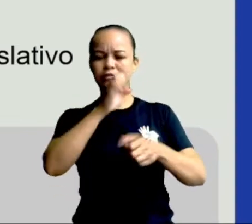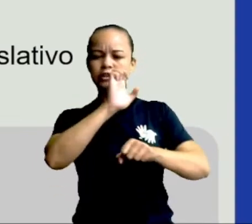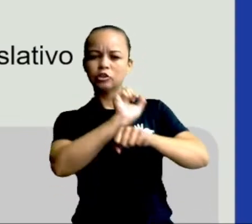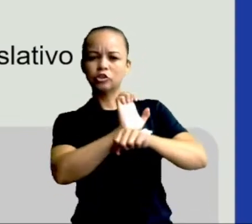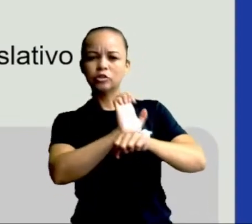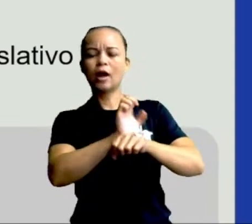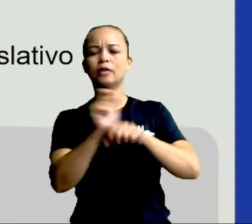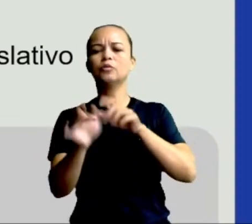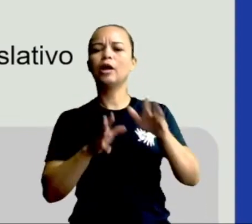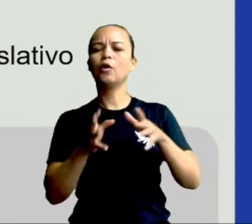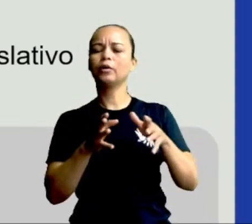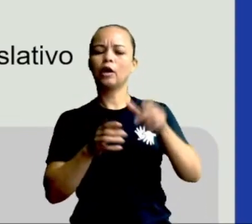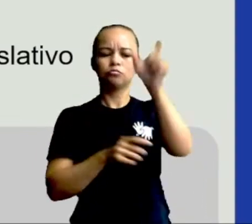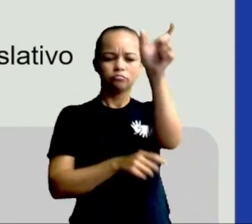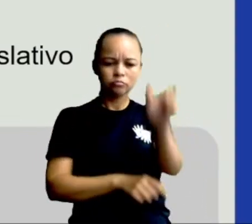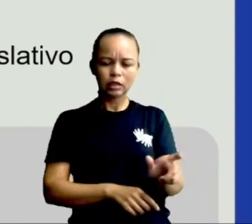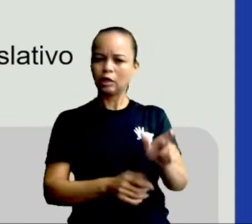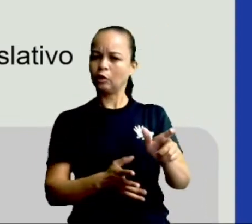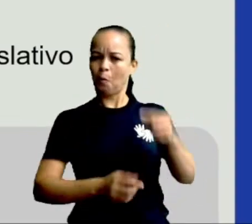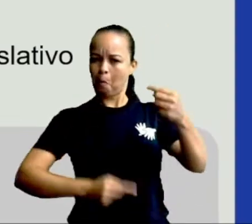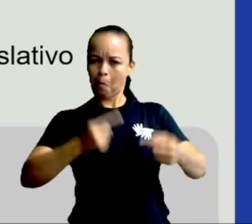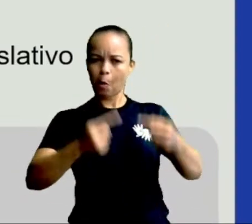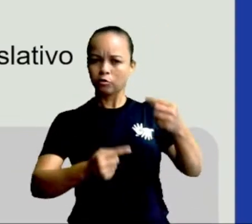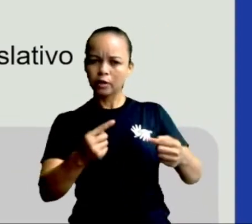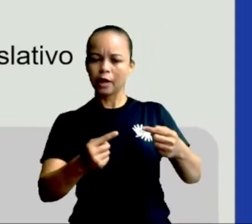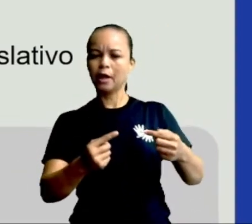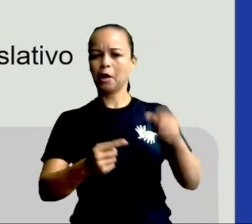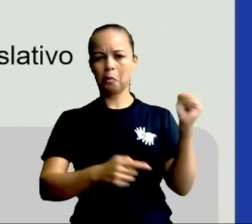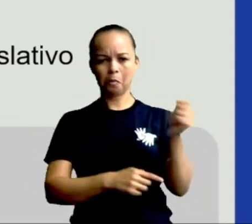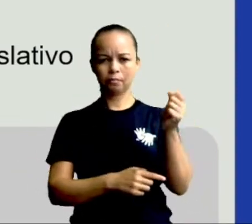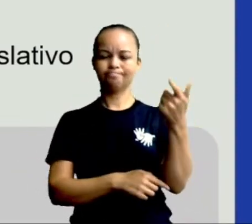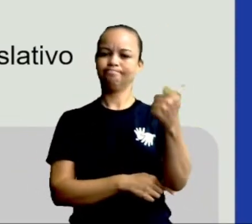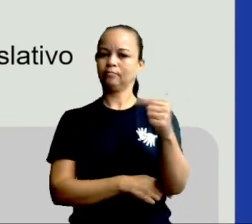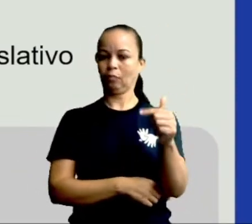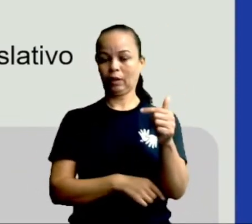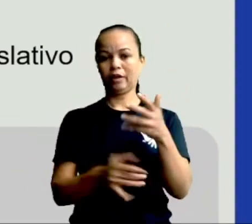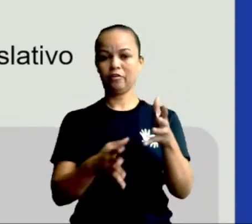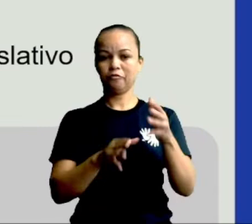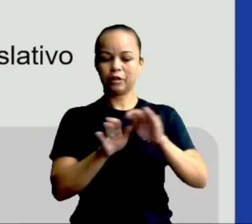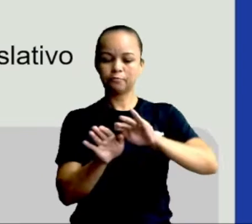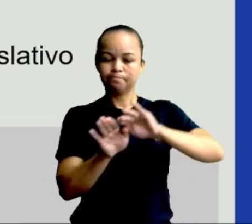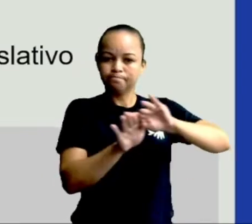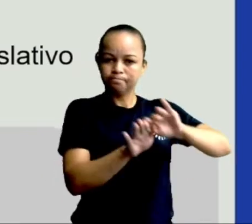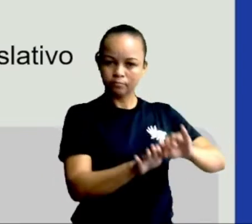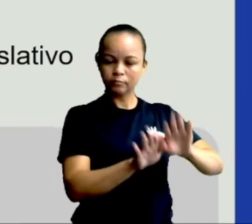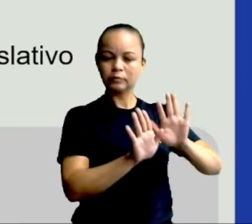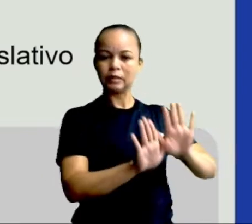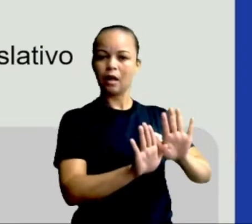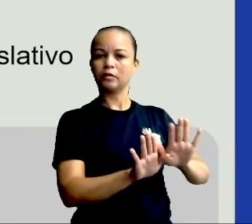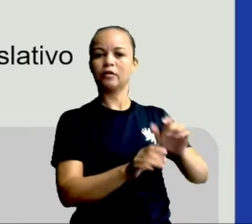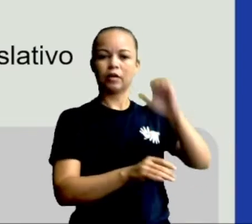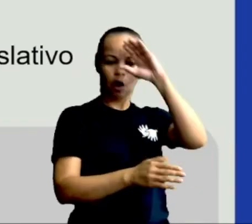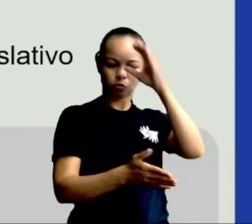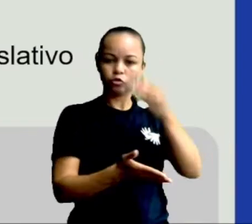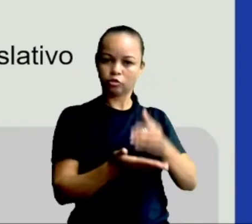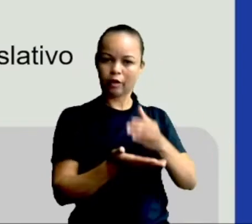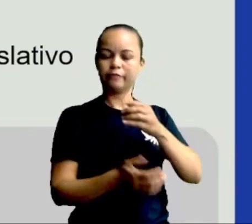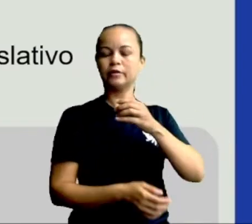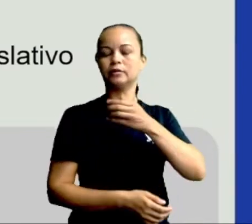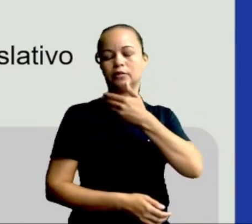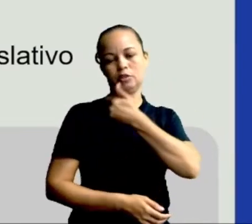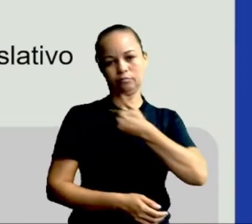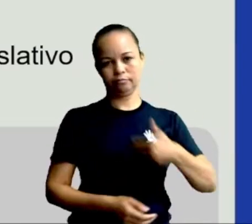figura simbólica, não tem poder político. E esse poder político fica reservado ao chefe de